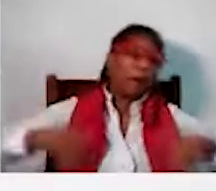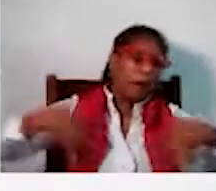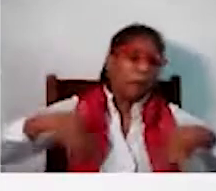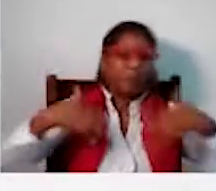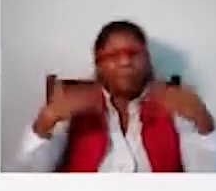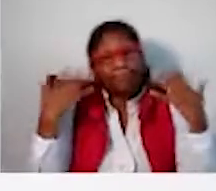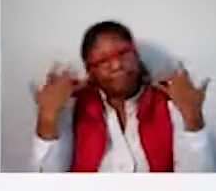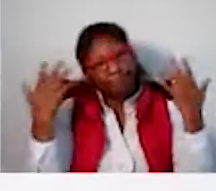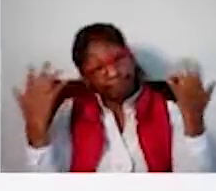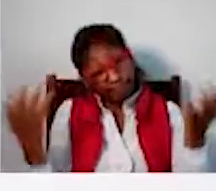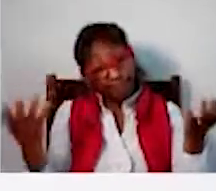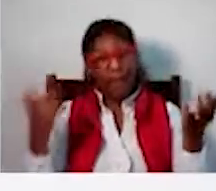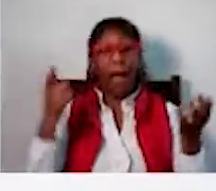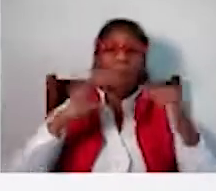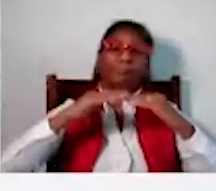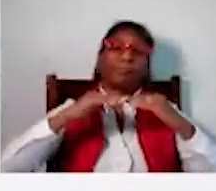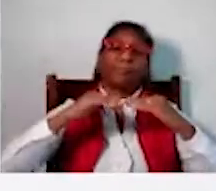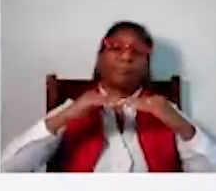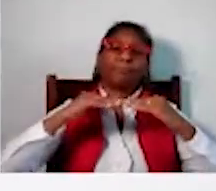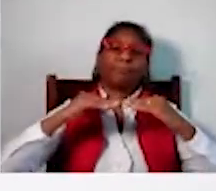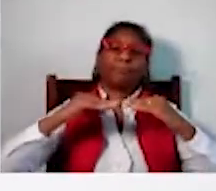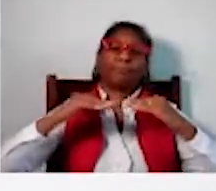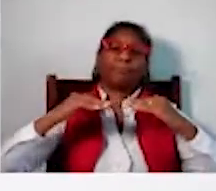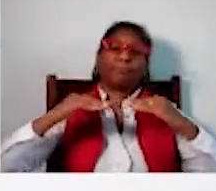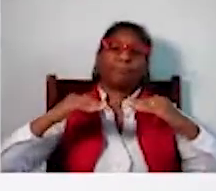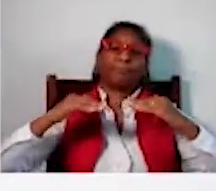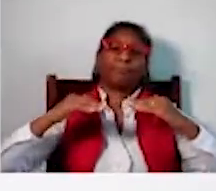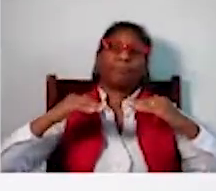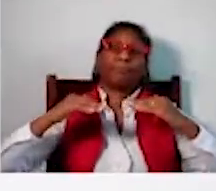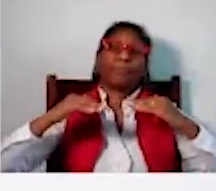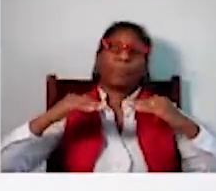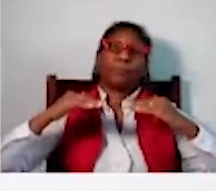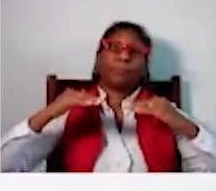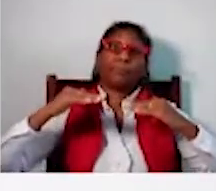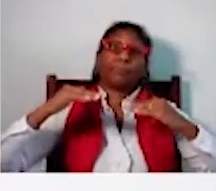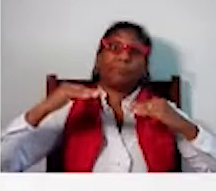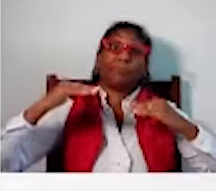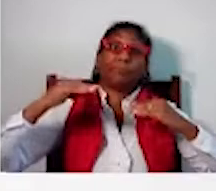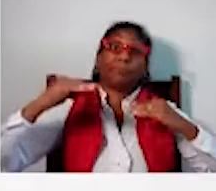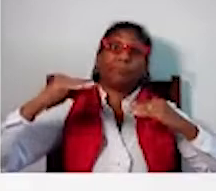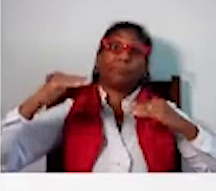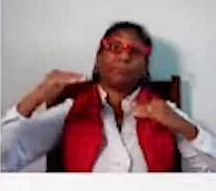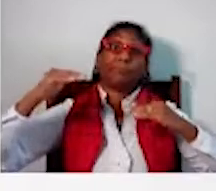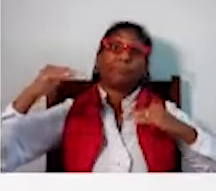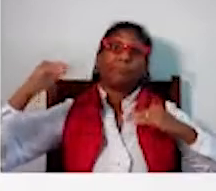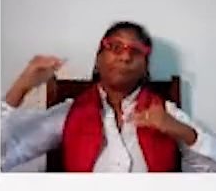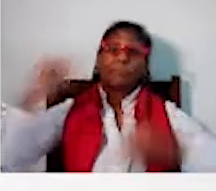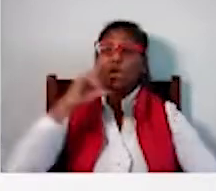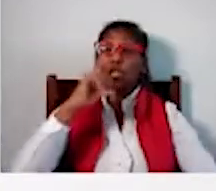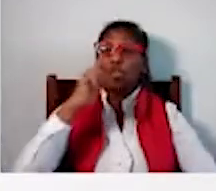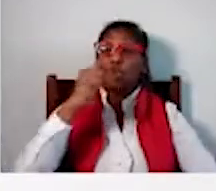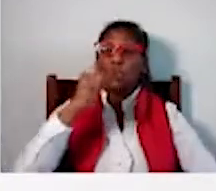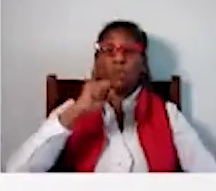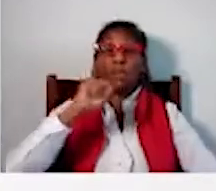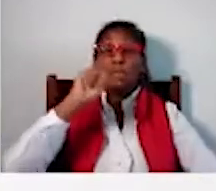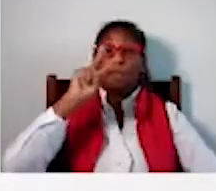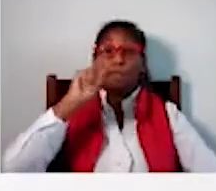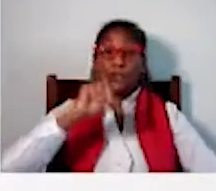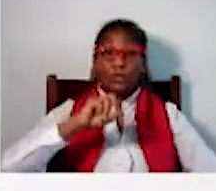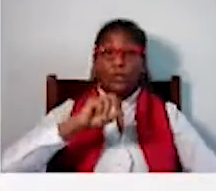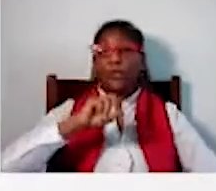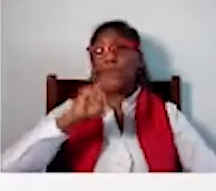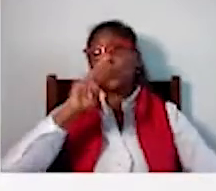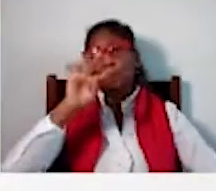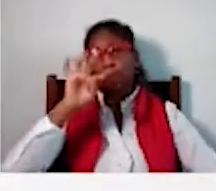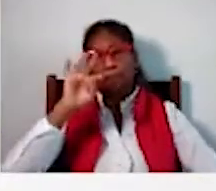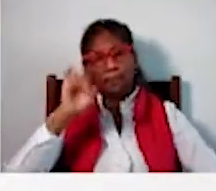uma estabilidade de internações em 18 a 20 casos e confirmados em UTIs, e a